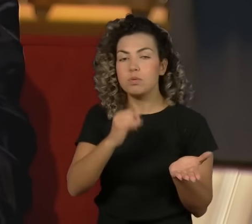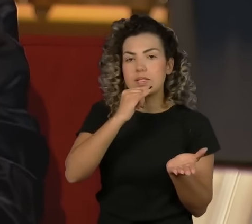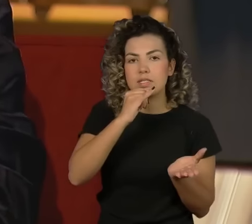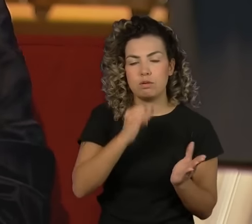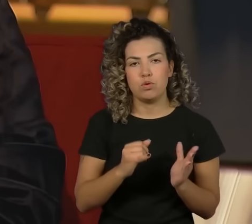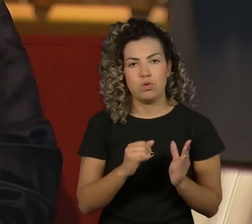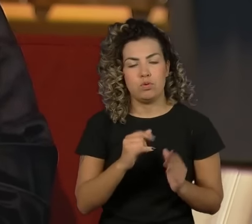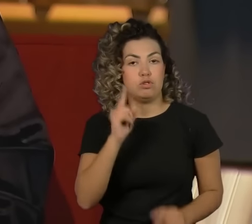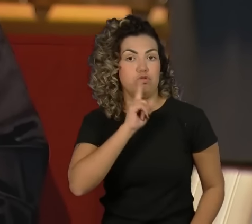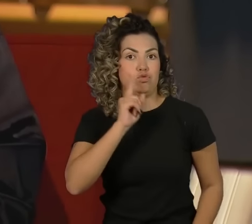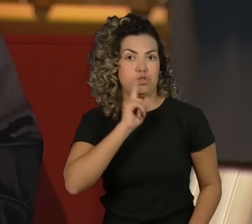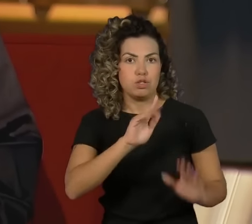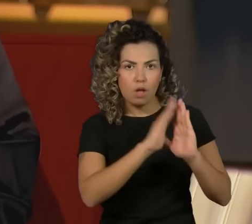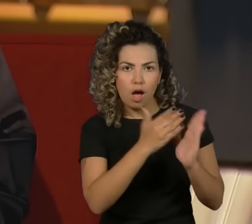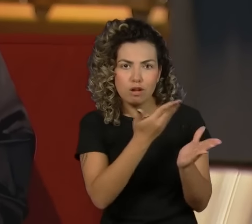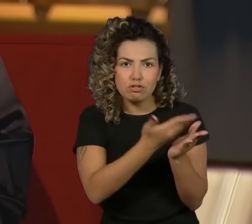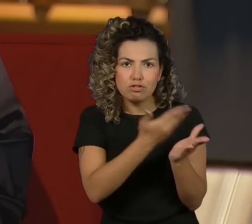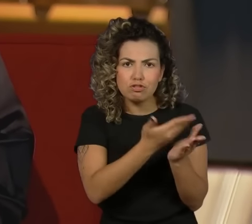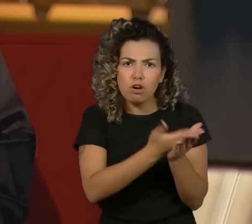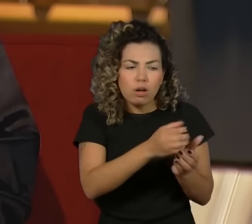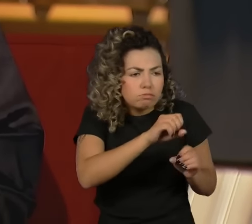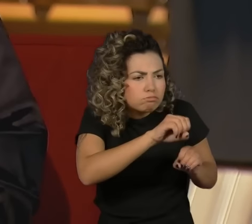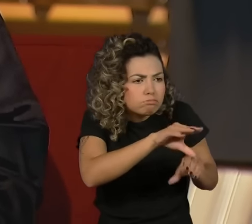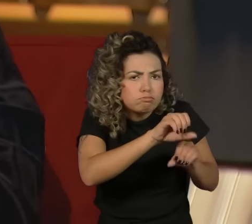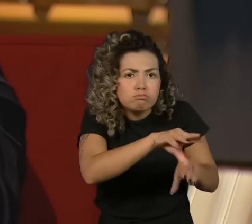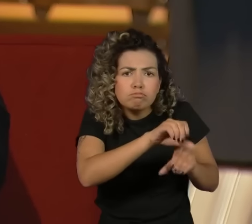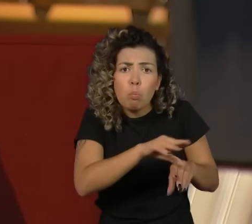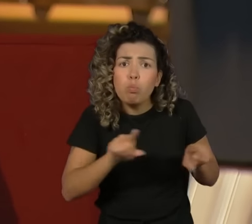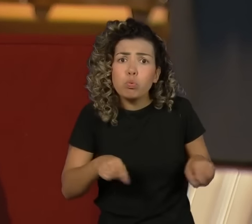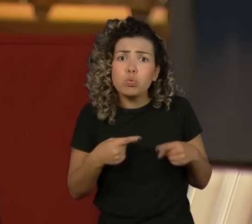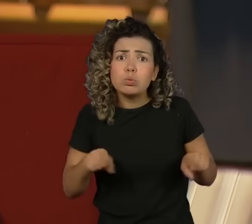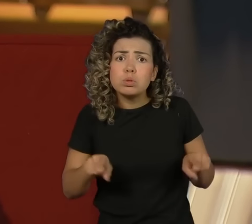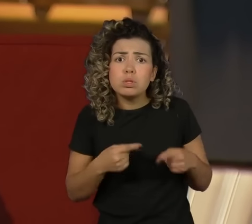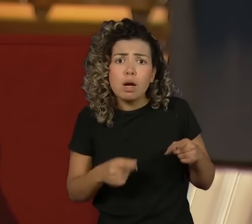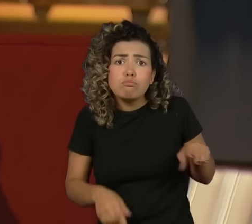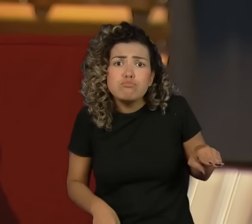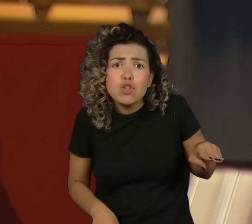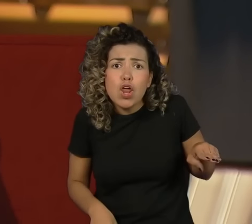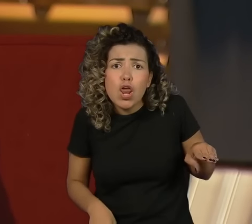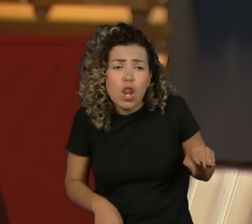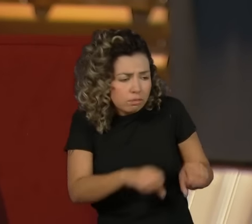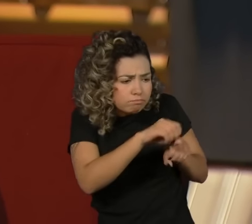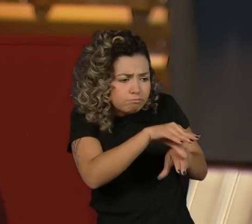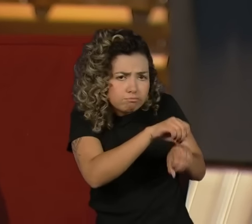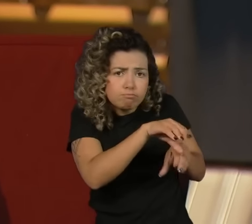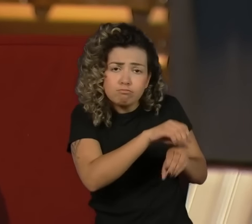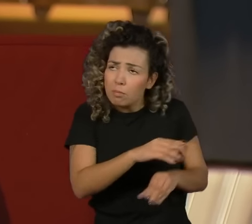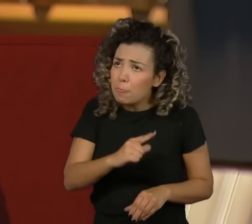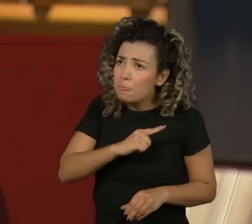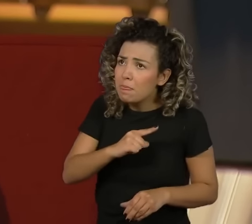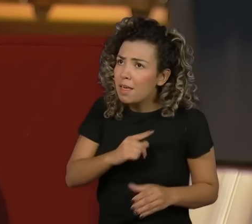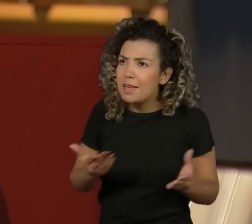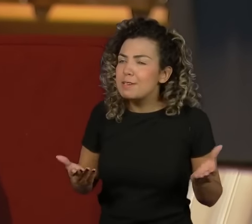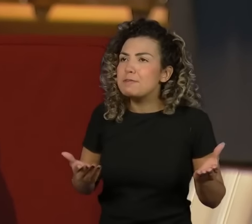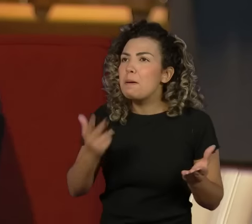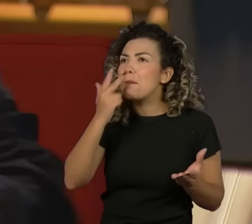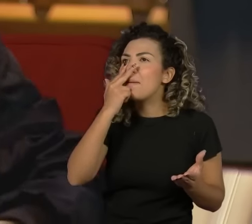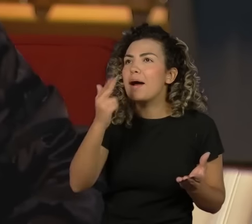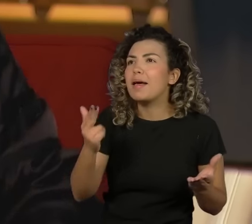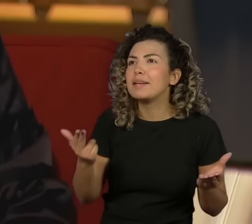americanas ensinam música desde pequenininho. Então não existe muito a ideia